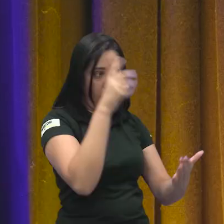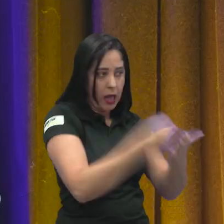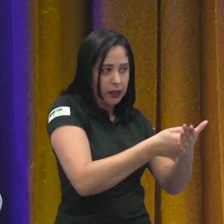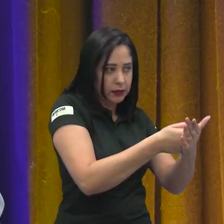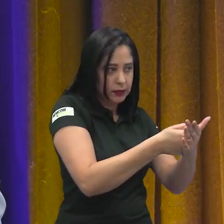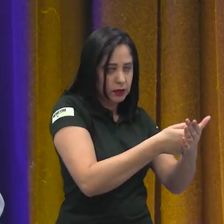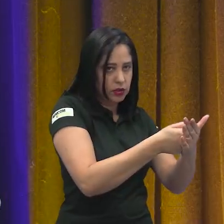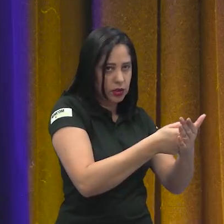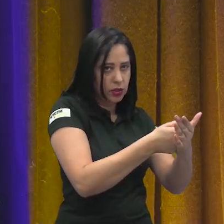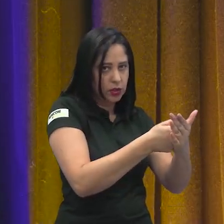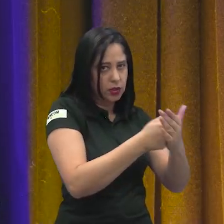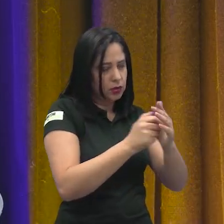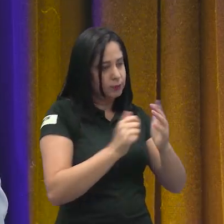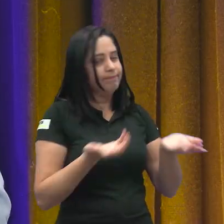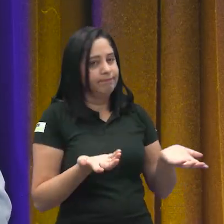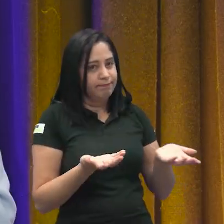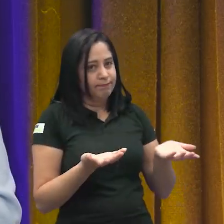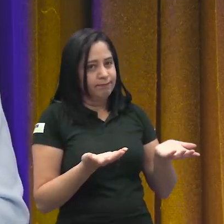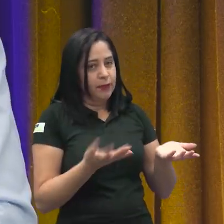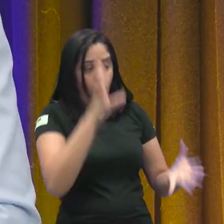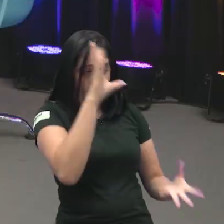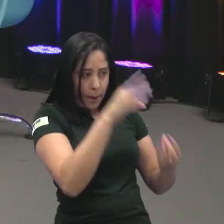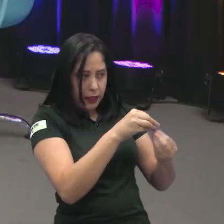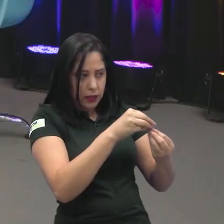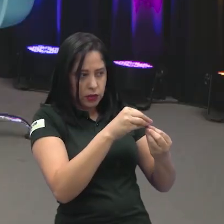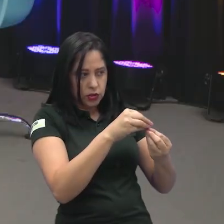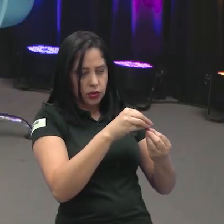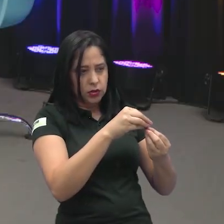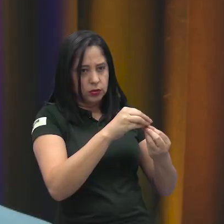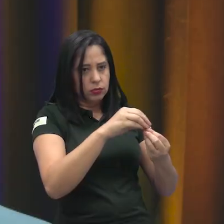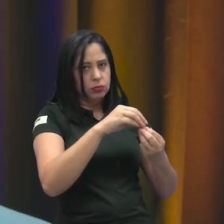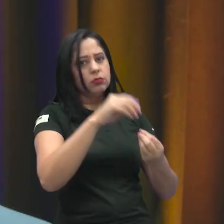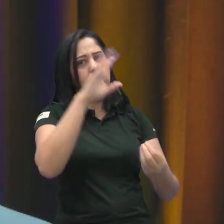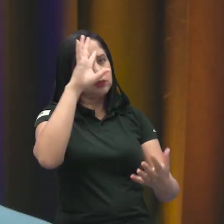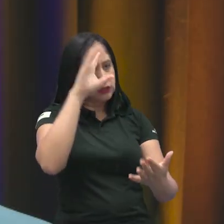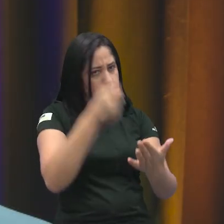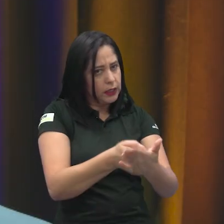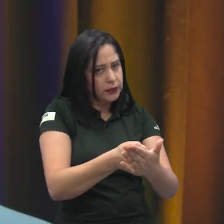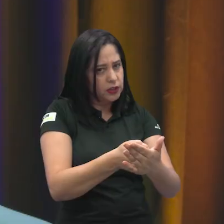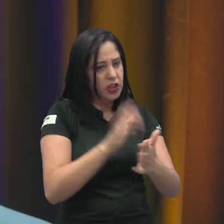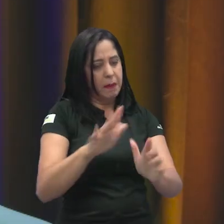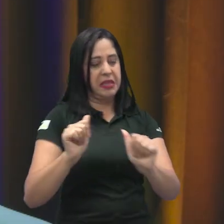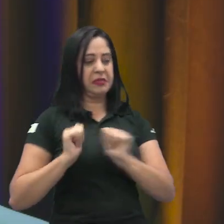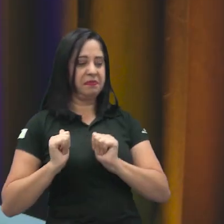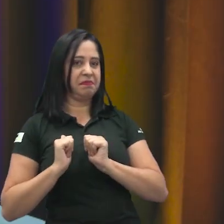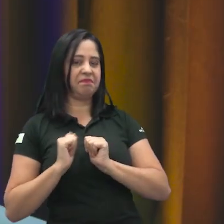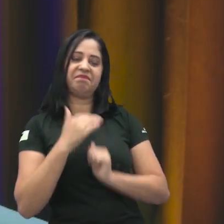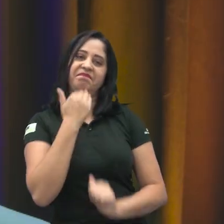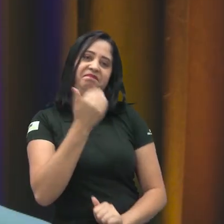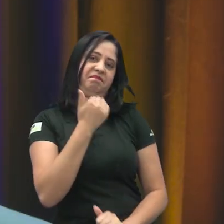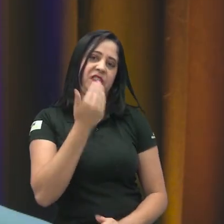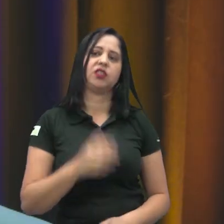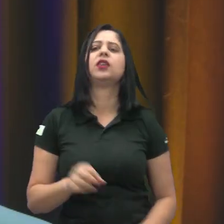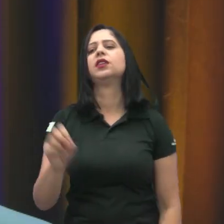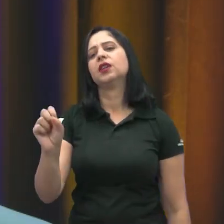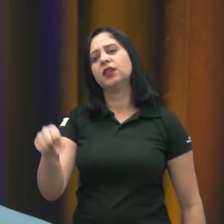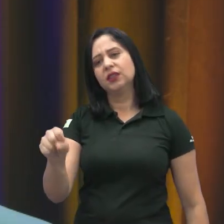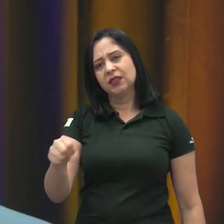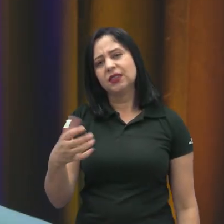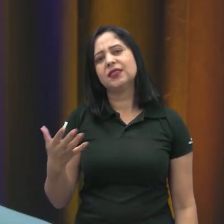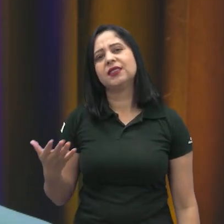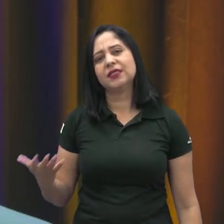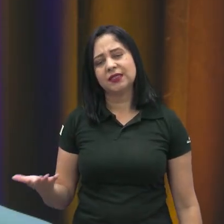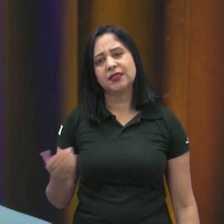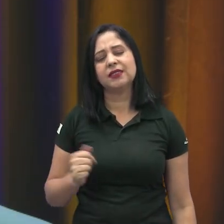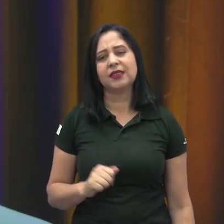Não sei se eu posso usar essa palavra aqui. Pode. É porque ignorante é falta de conhecimento, Sim, né? A nossa falta de clareza, de conhecimento